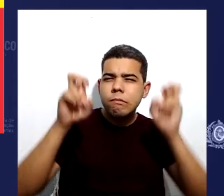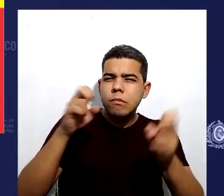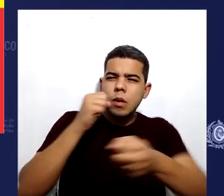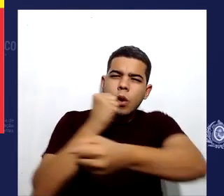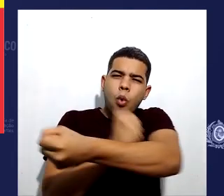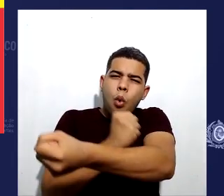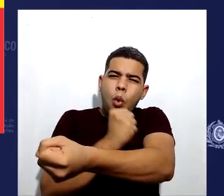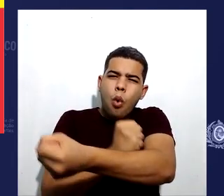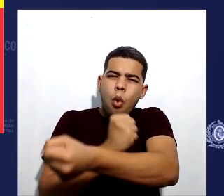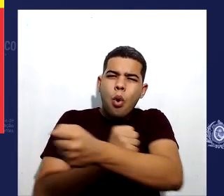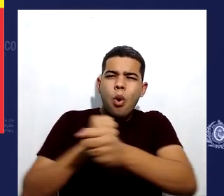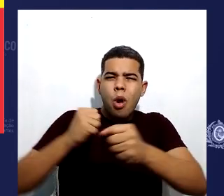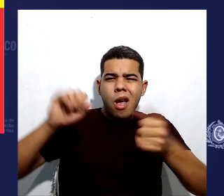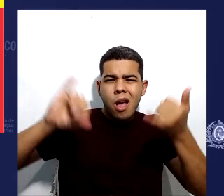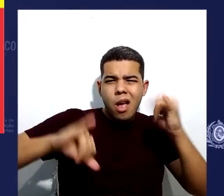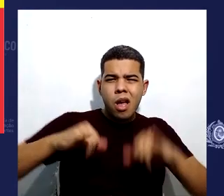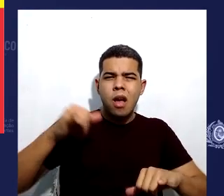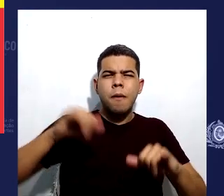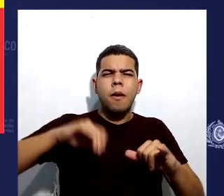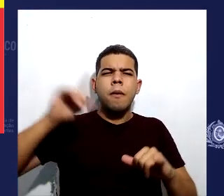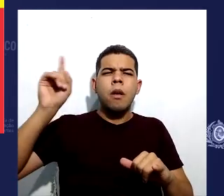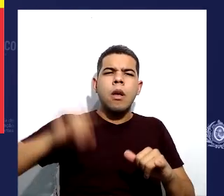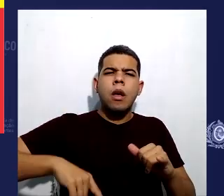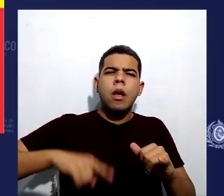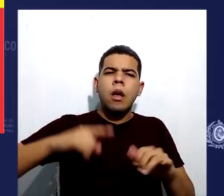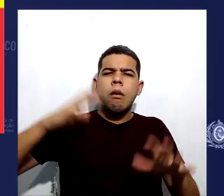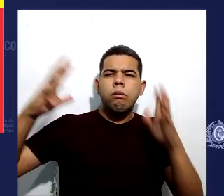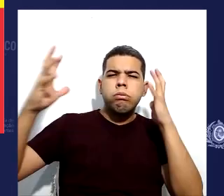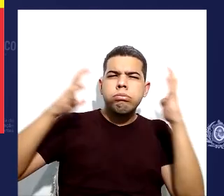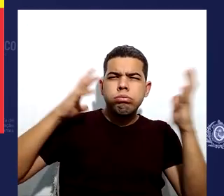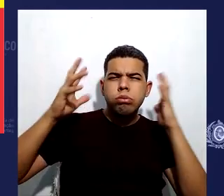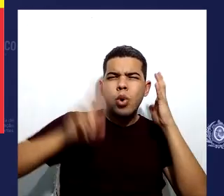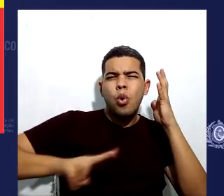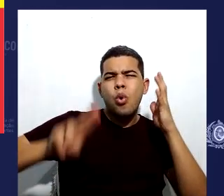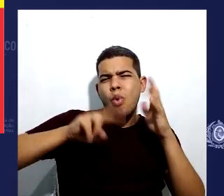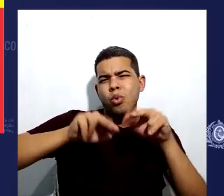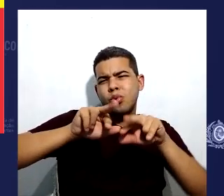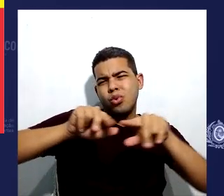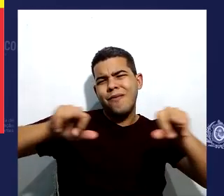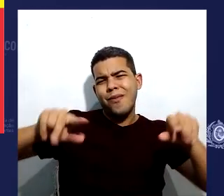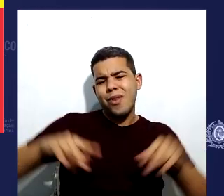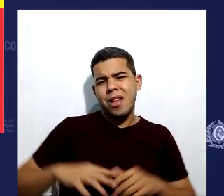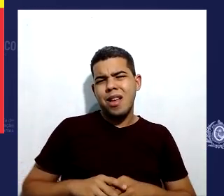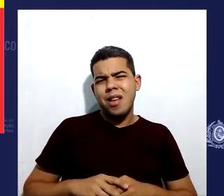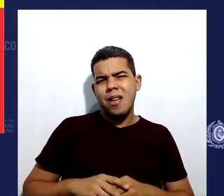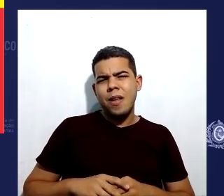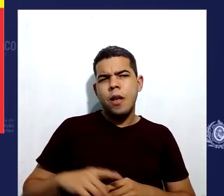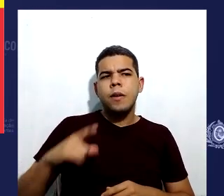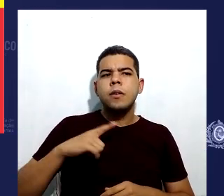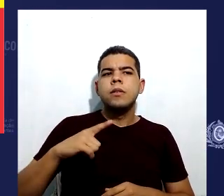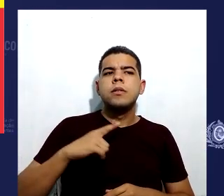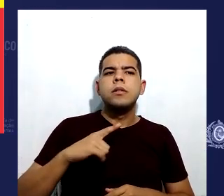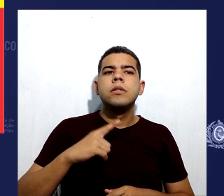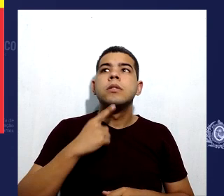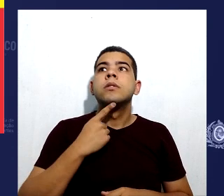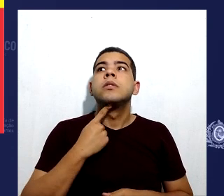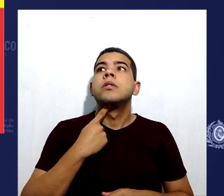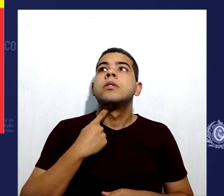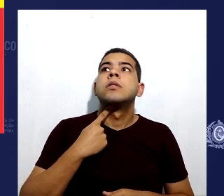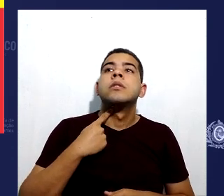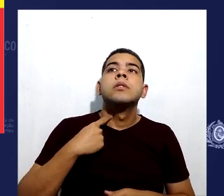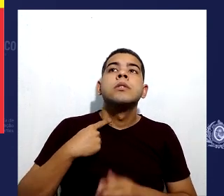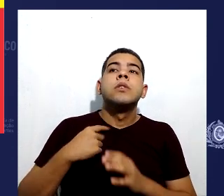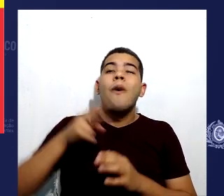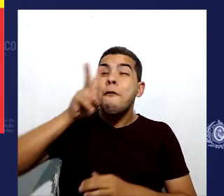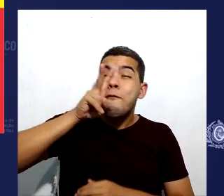gente fala sobre transtornos de uso de substâncias. Então, você vai ter um forte desejo ou uma compulsão